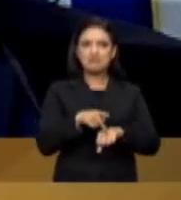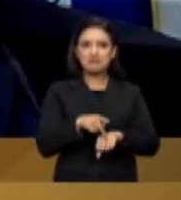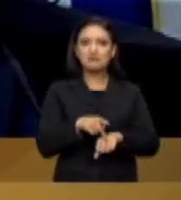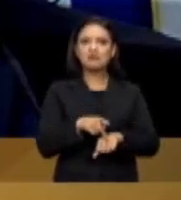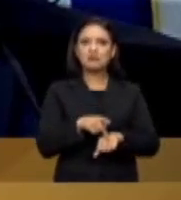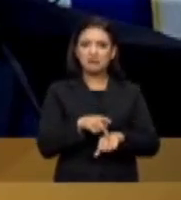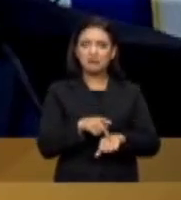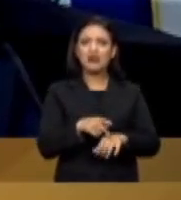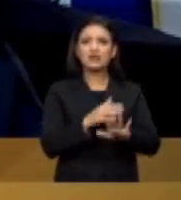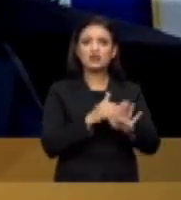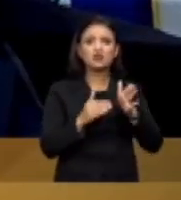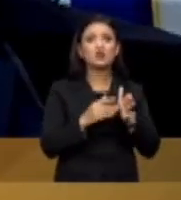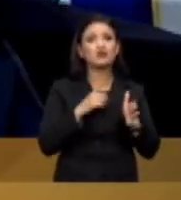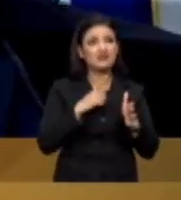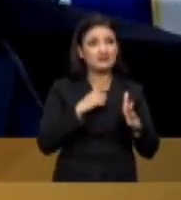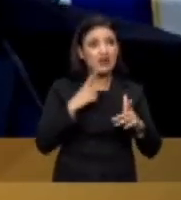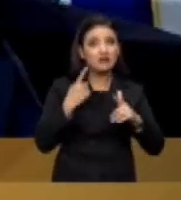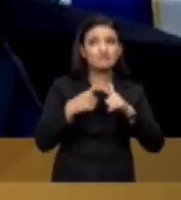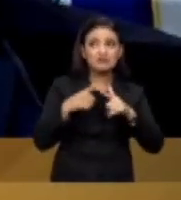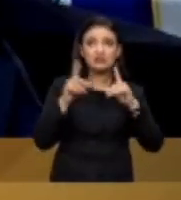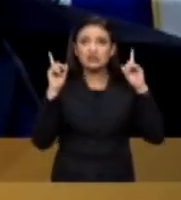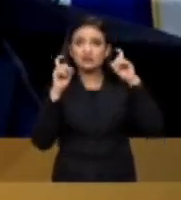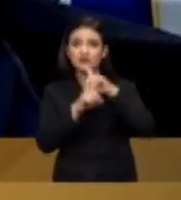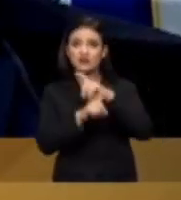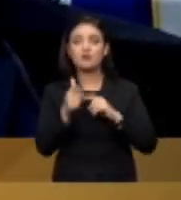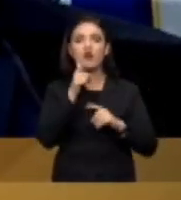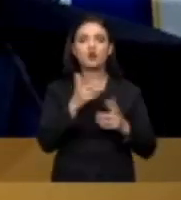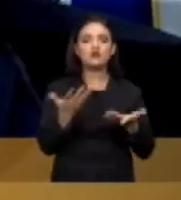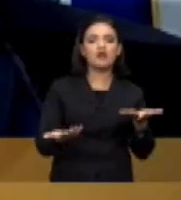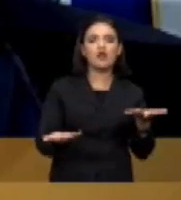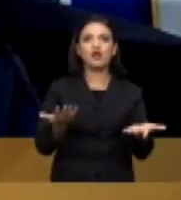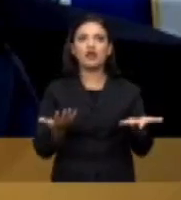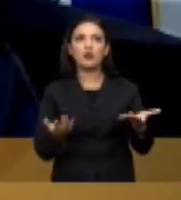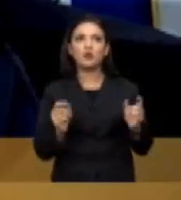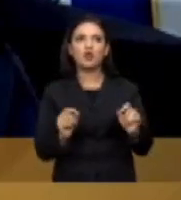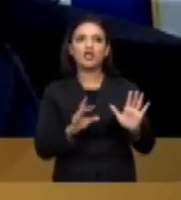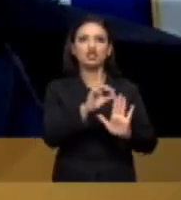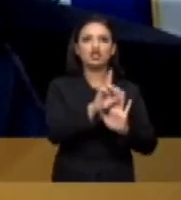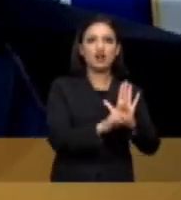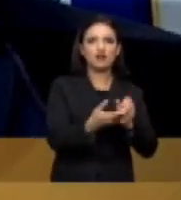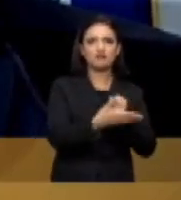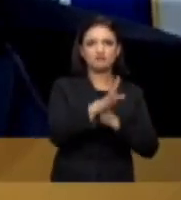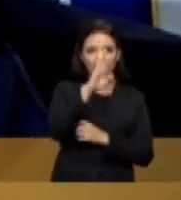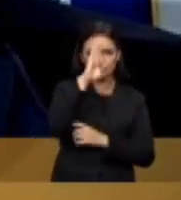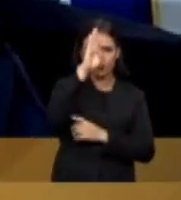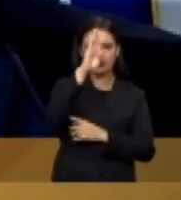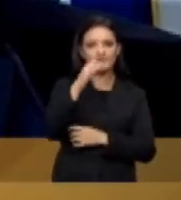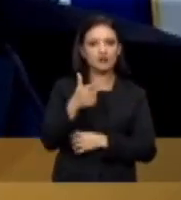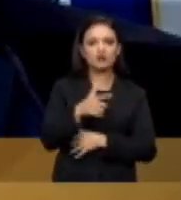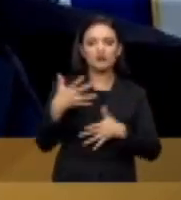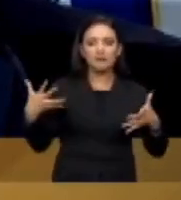o ponto razoável, buscar o justo equilíbrio para que direitos fundamentais não